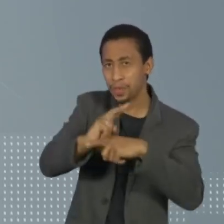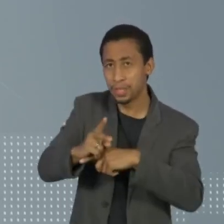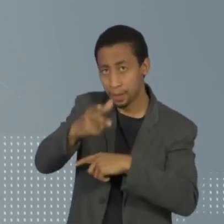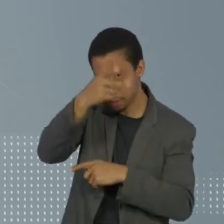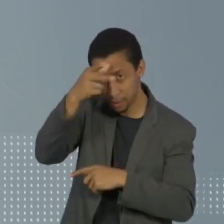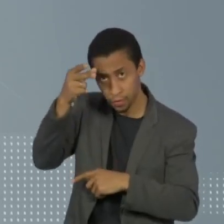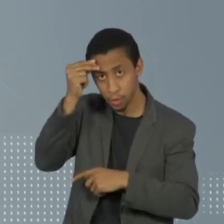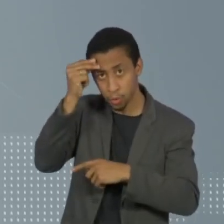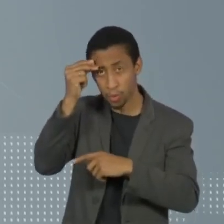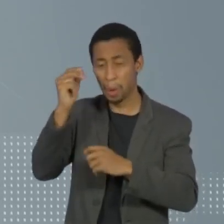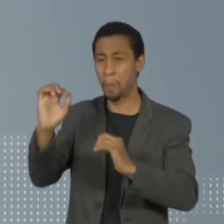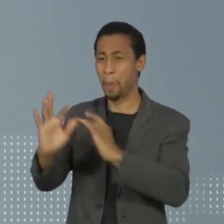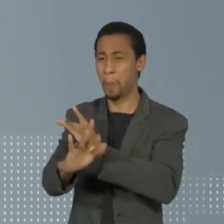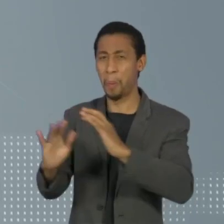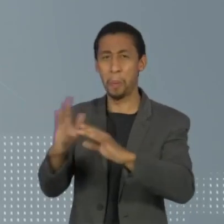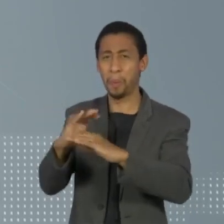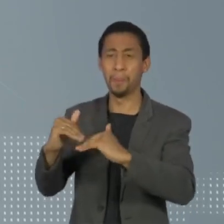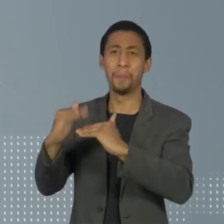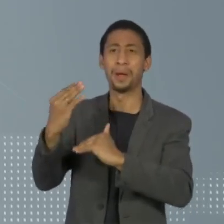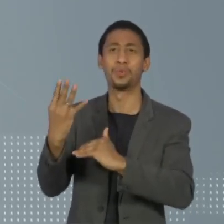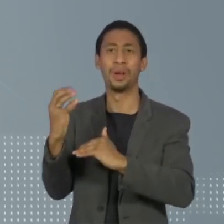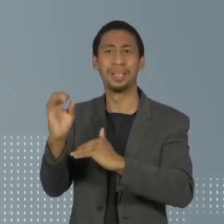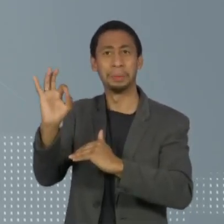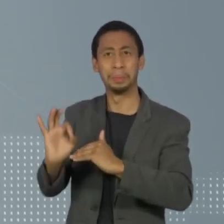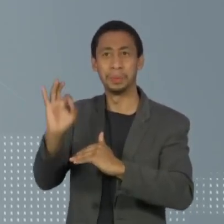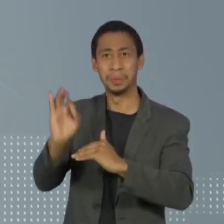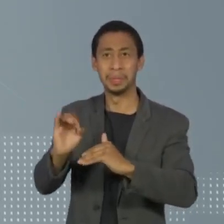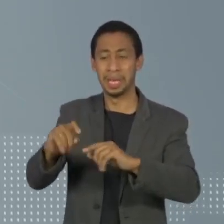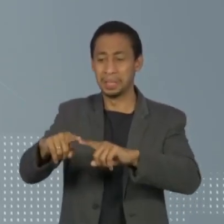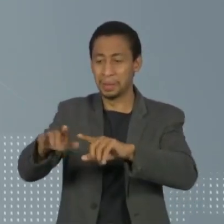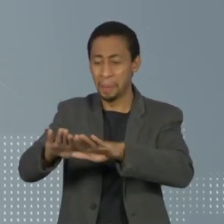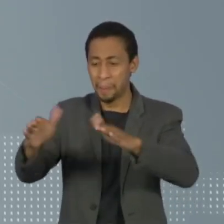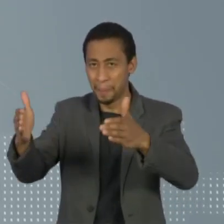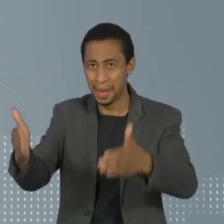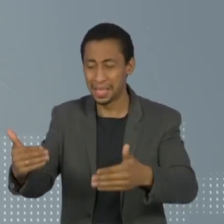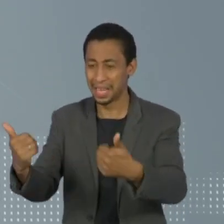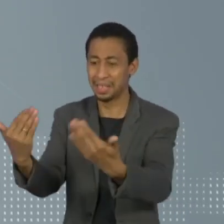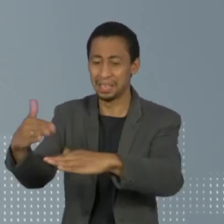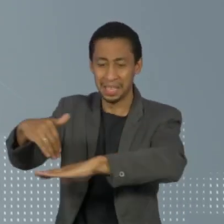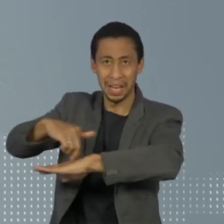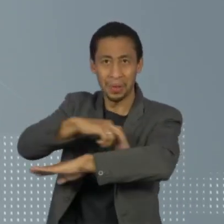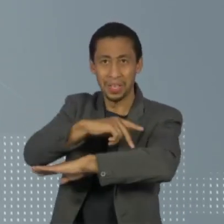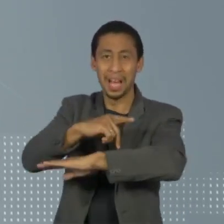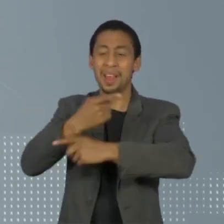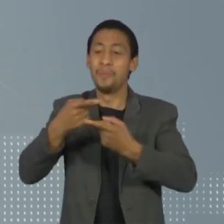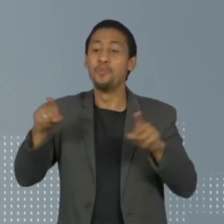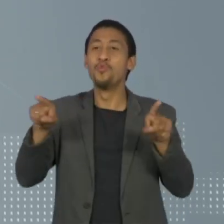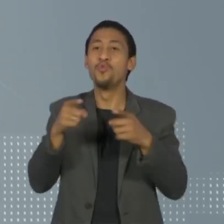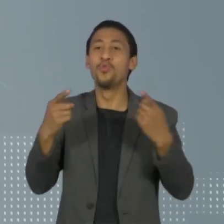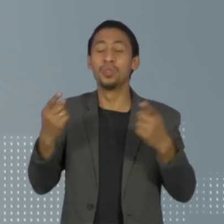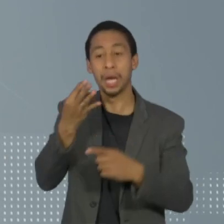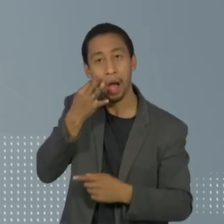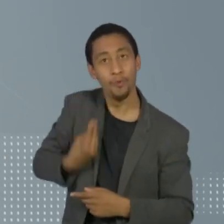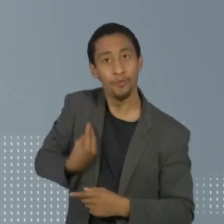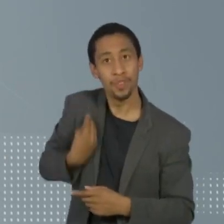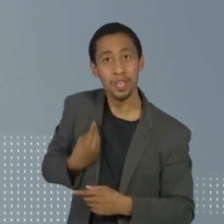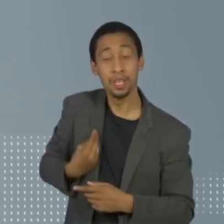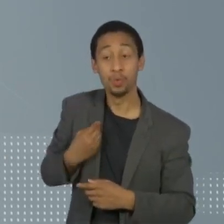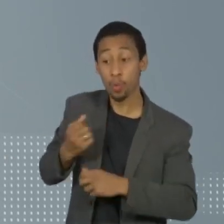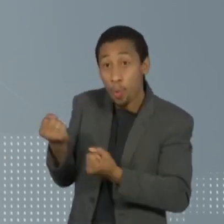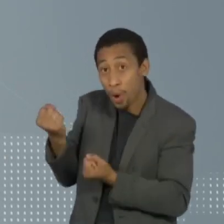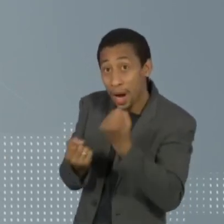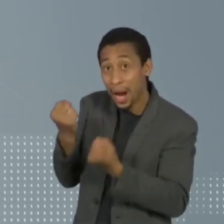com capacidade acima de 40%, mesas na calçada e música ao vivo. O carro da fiscalização foi cercado. O bar